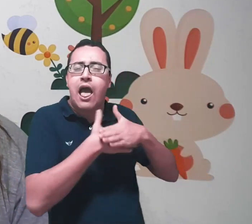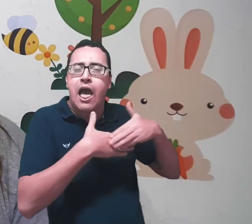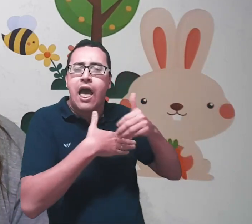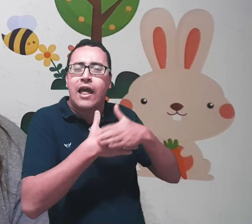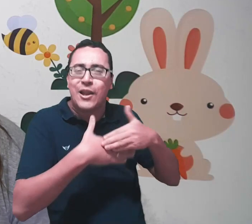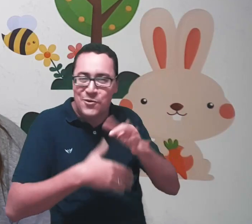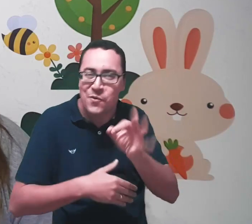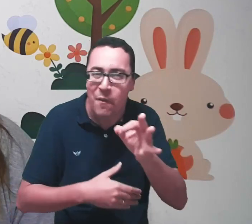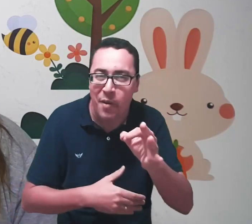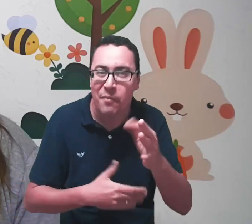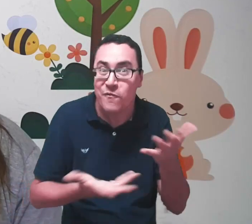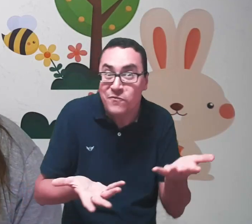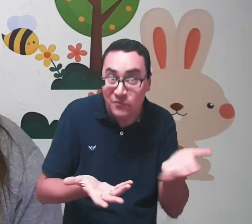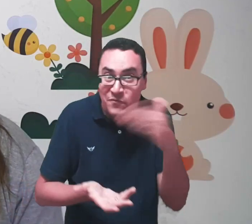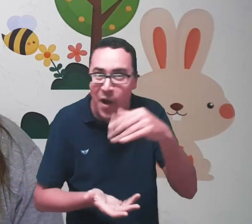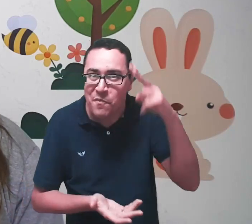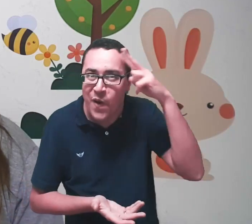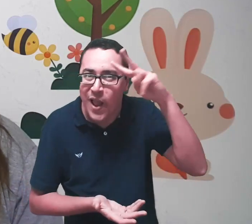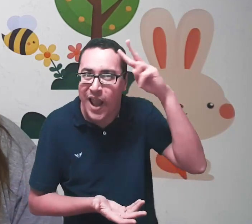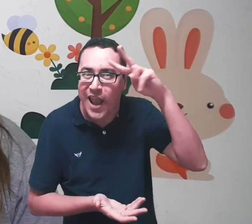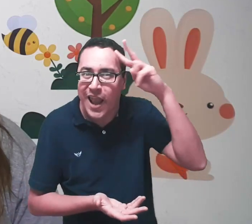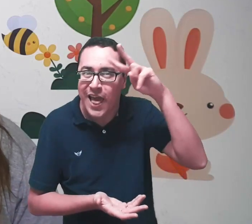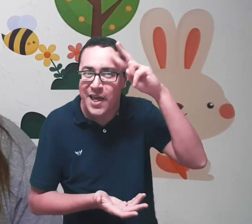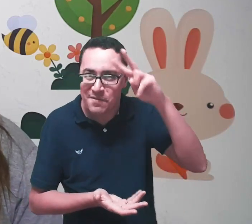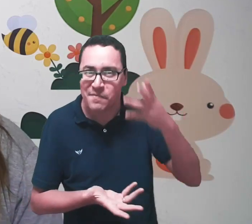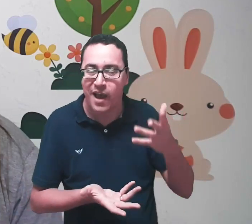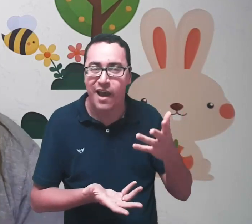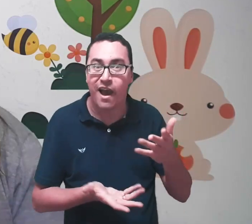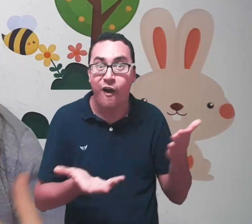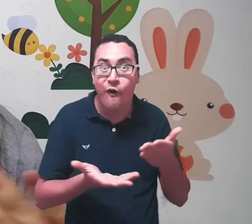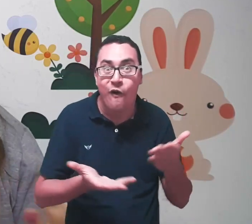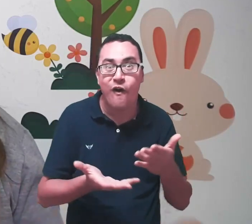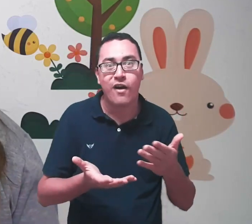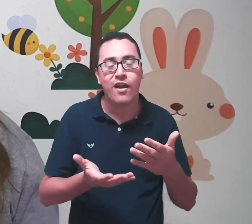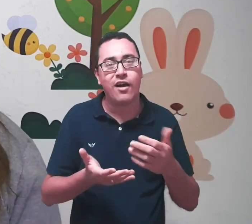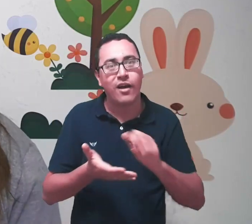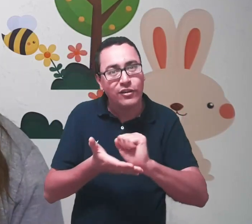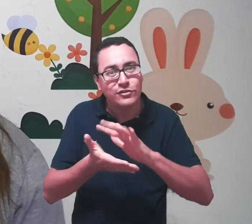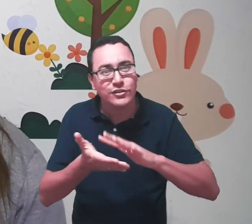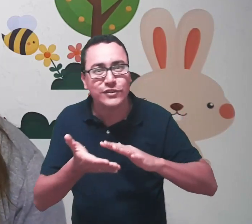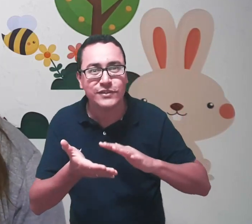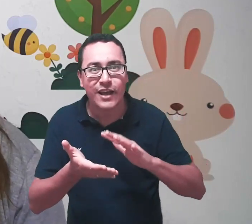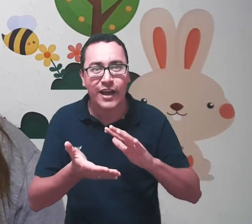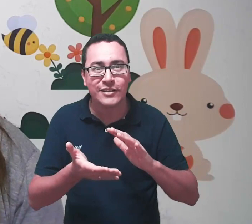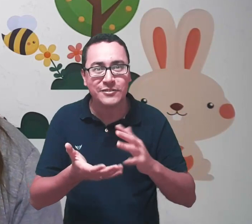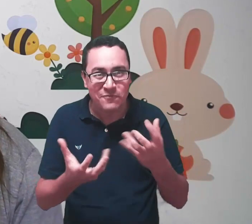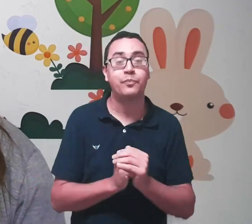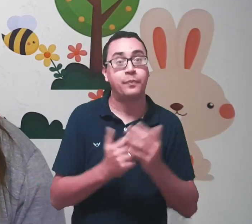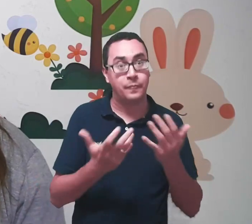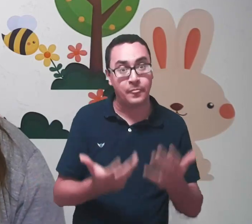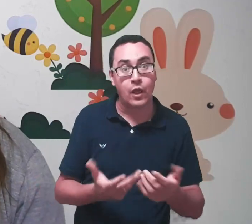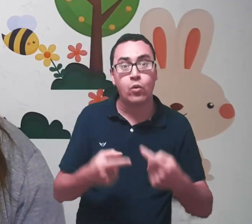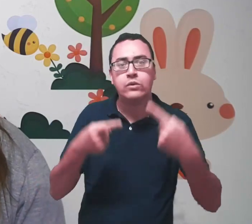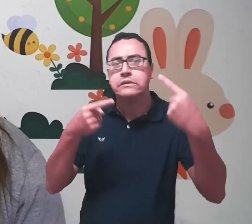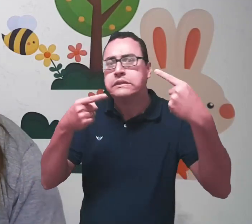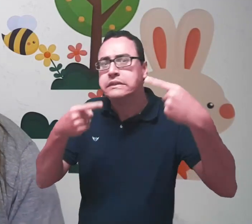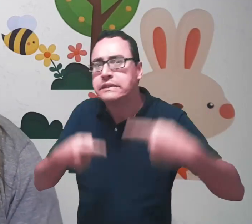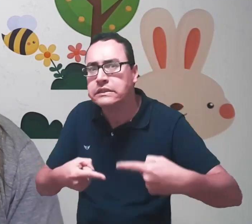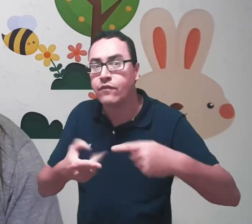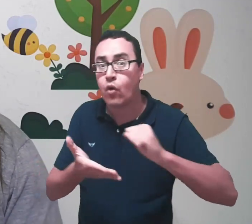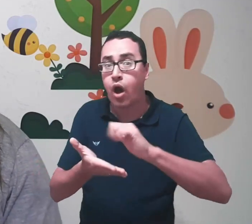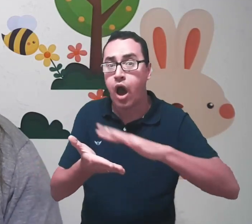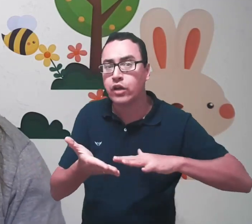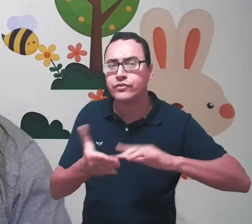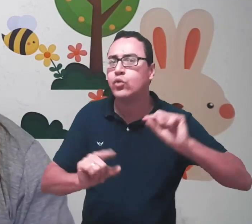não é mesmo? Vamos lembrar deles nessa nossa primeira parte, na verdade, do desafio?